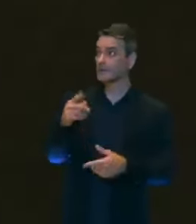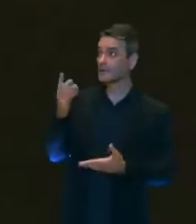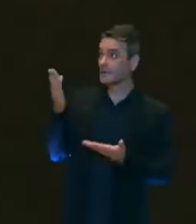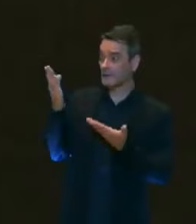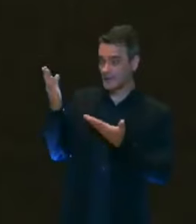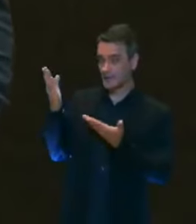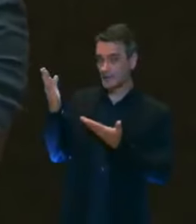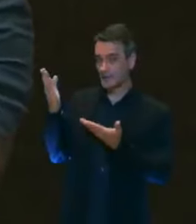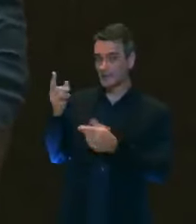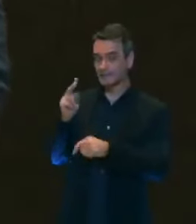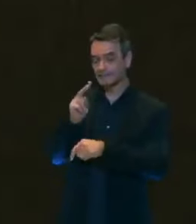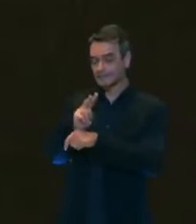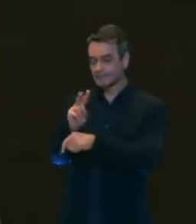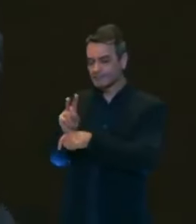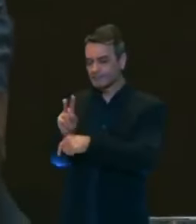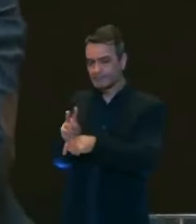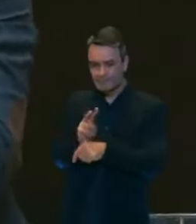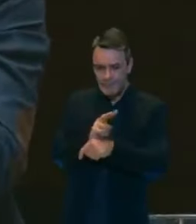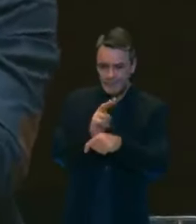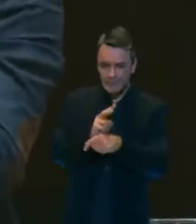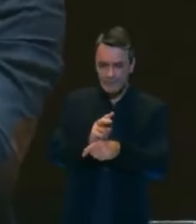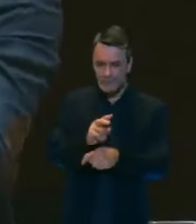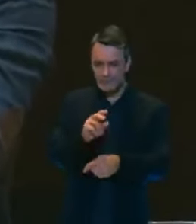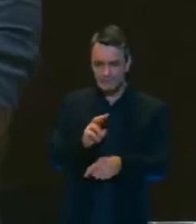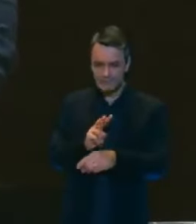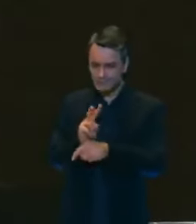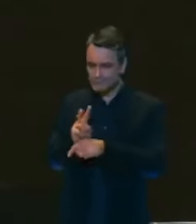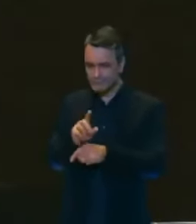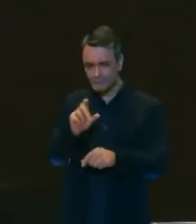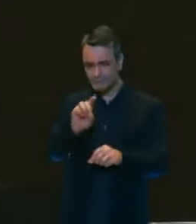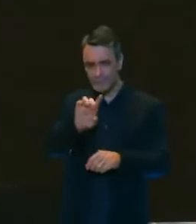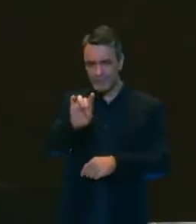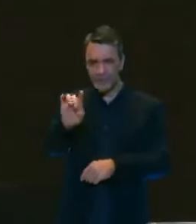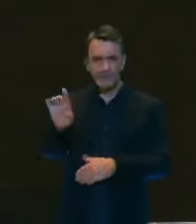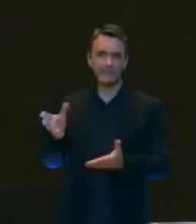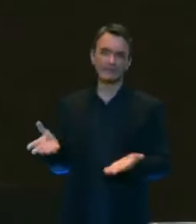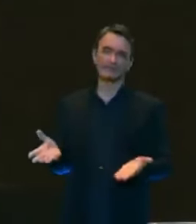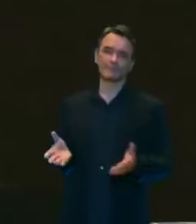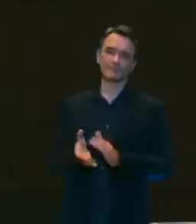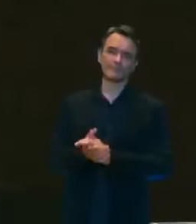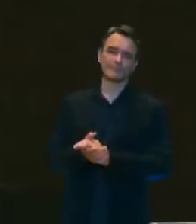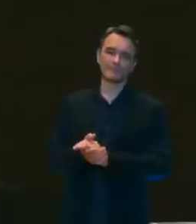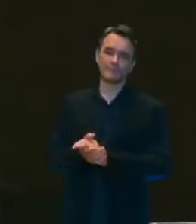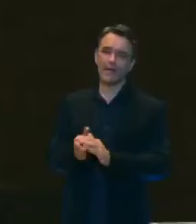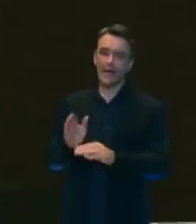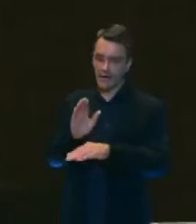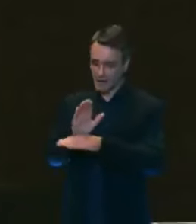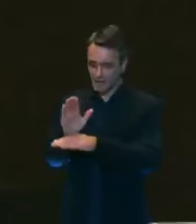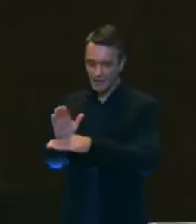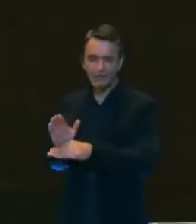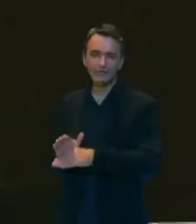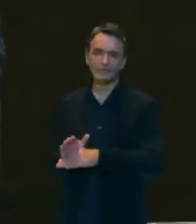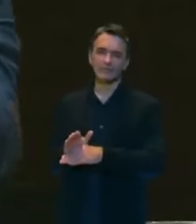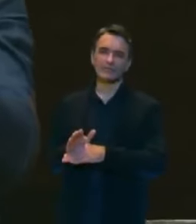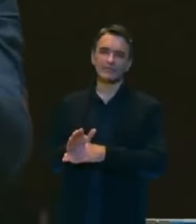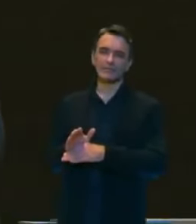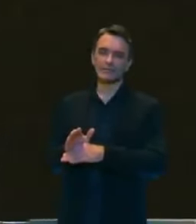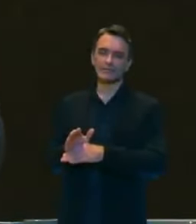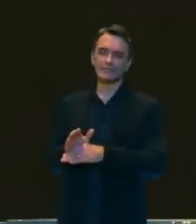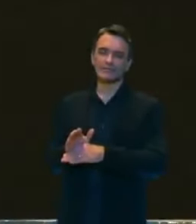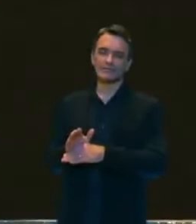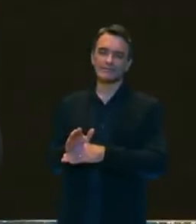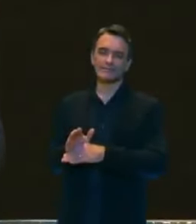das ovelhinhas, que com seu braço forte as toma no colo. Ele te guarda, ele é o